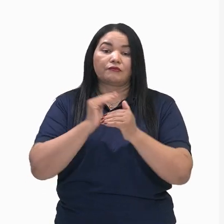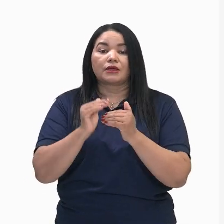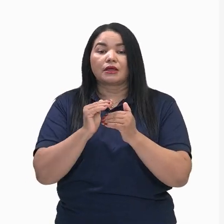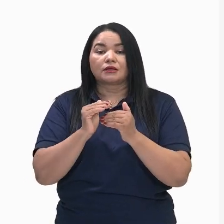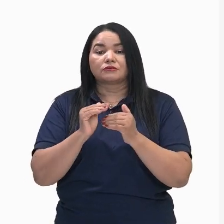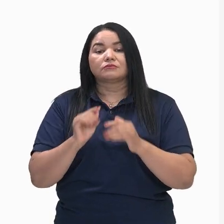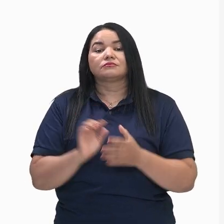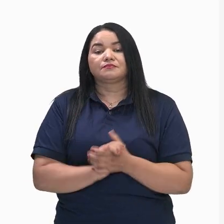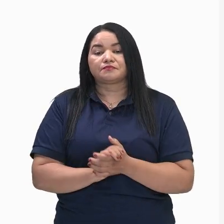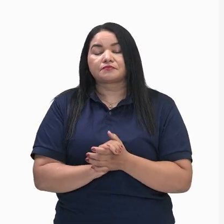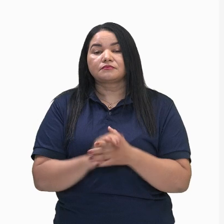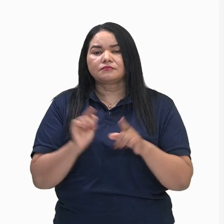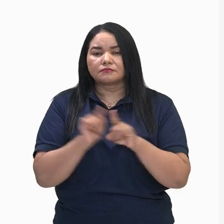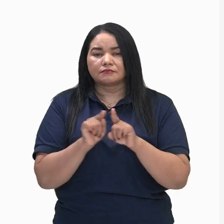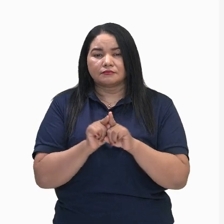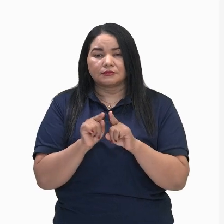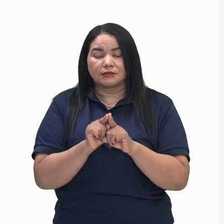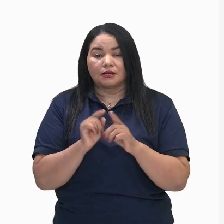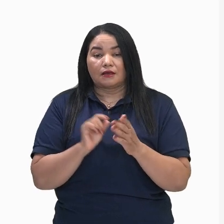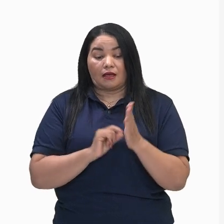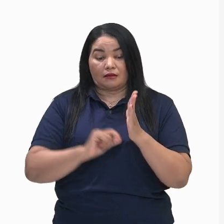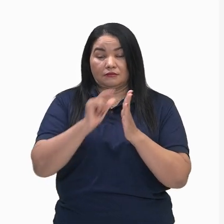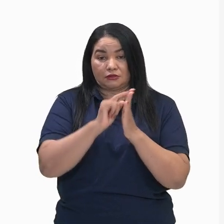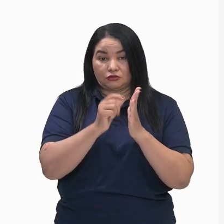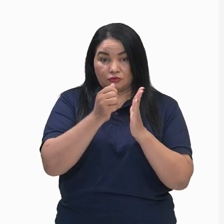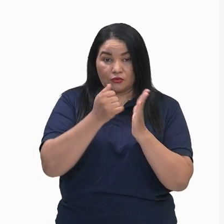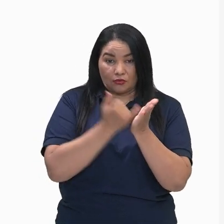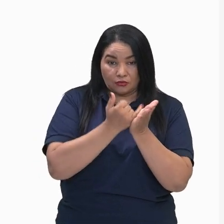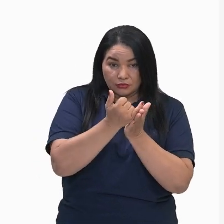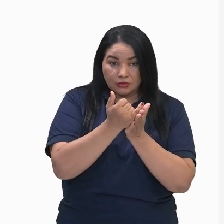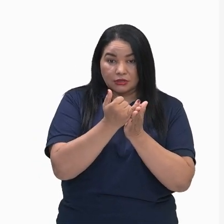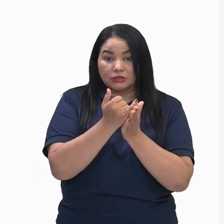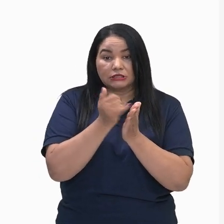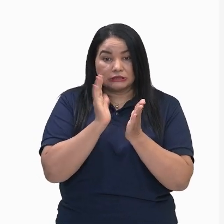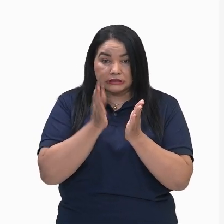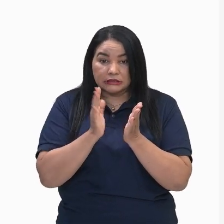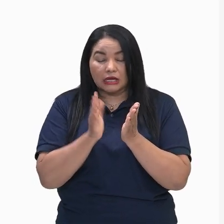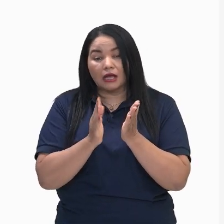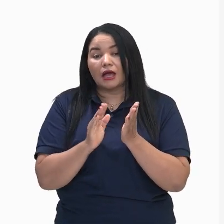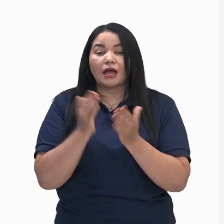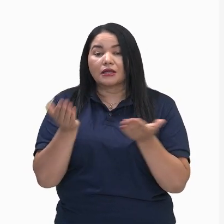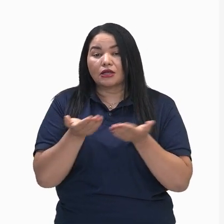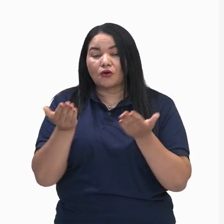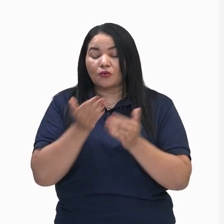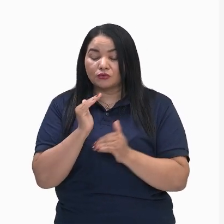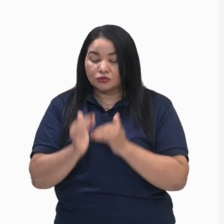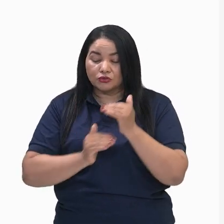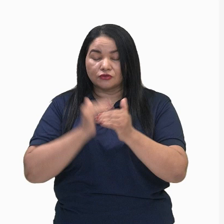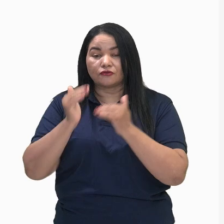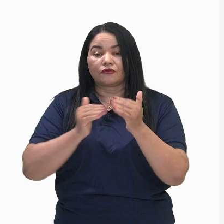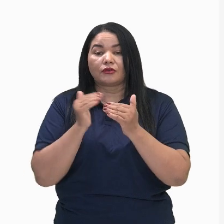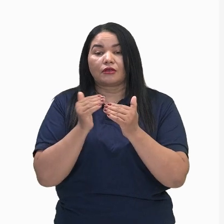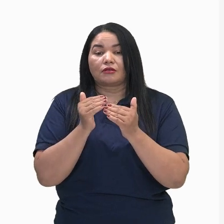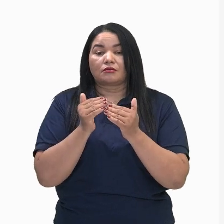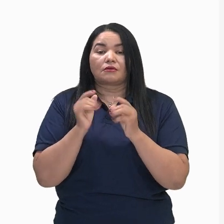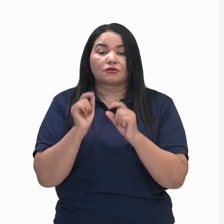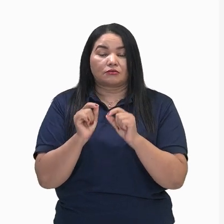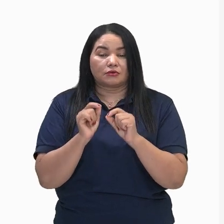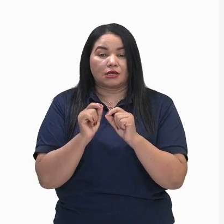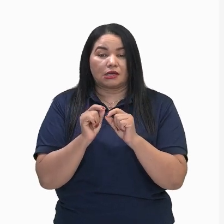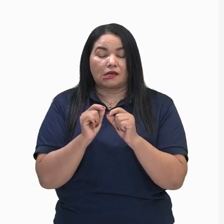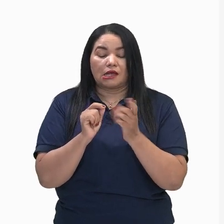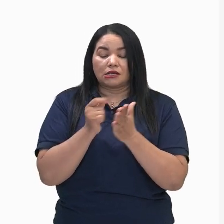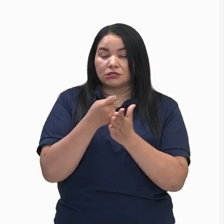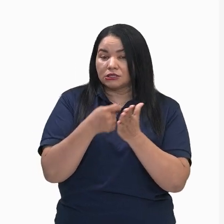lá na introdução, ele daria várias formas de escrever,